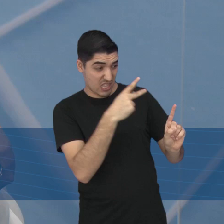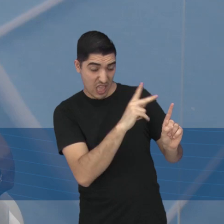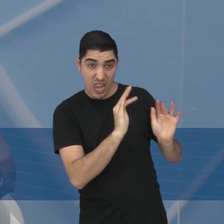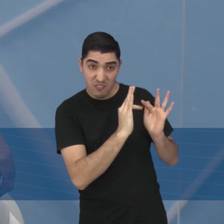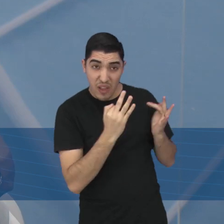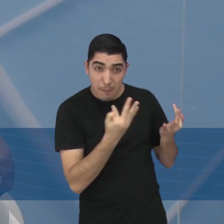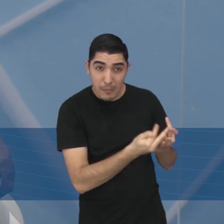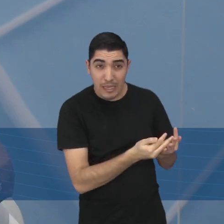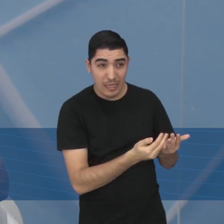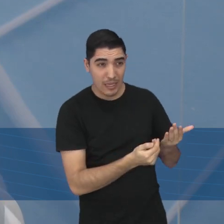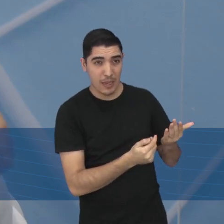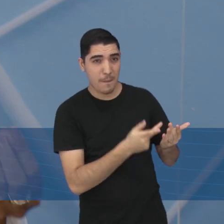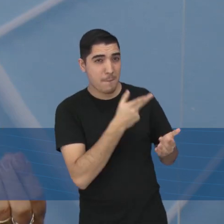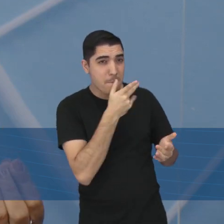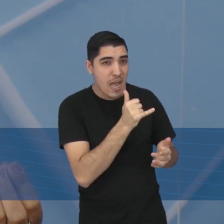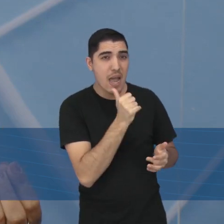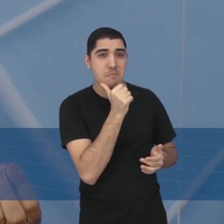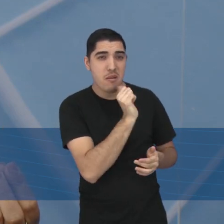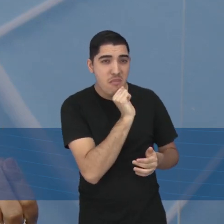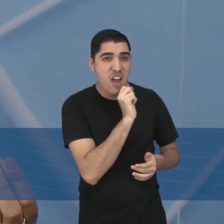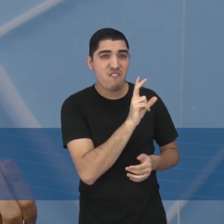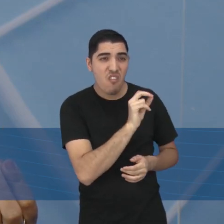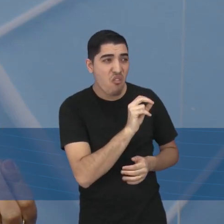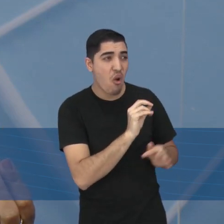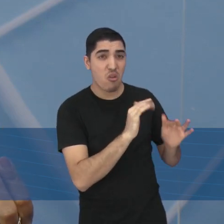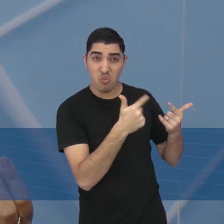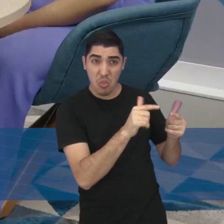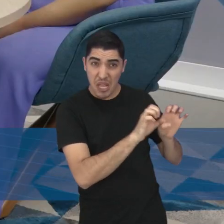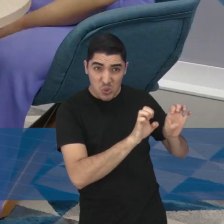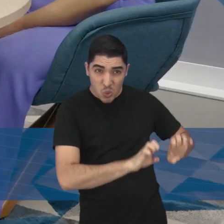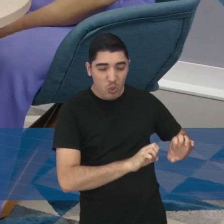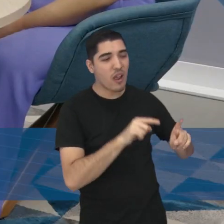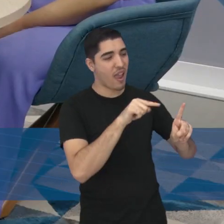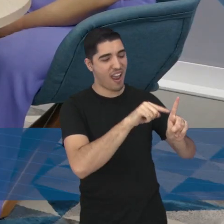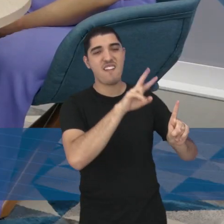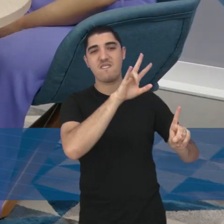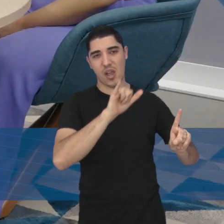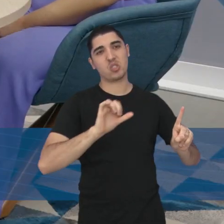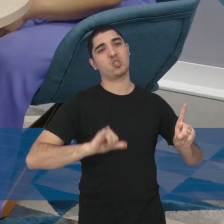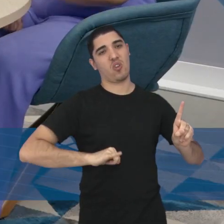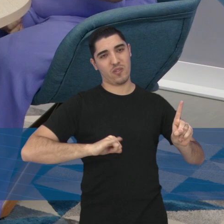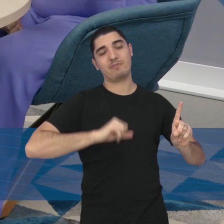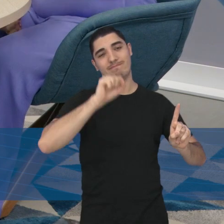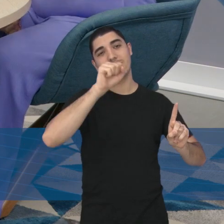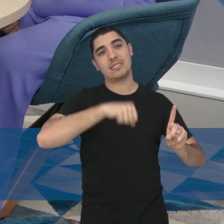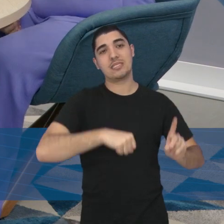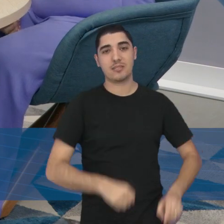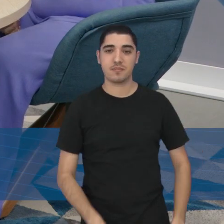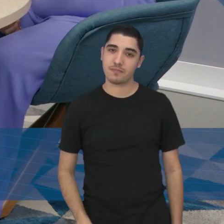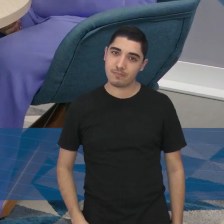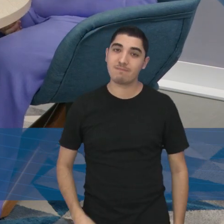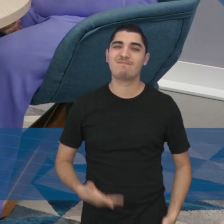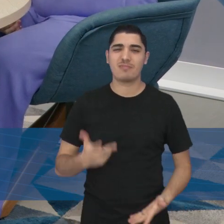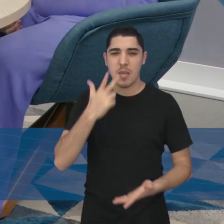família desestruturada, ela não vai conseguir ter esse acolhimento. E aí ela sofre. Sim, sem dúvida,